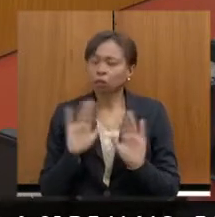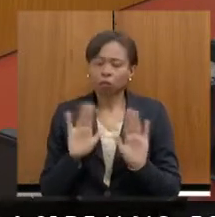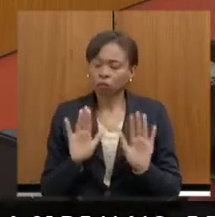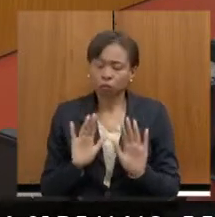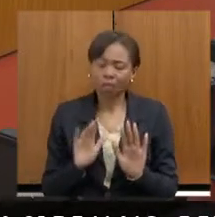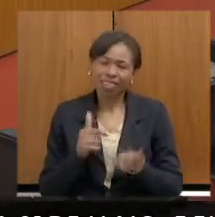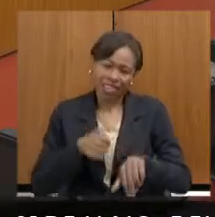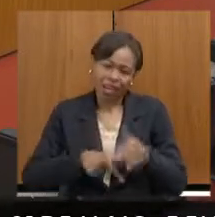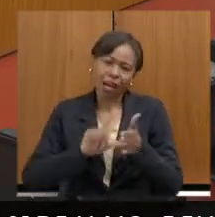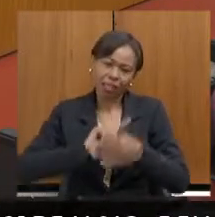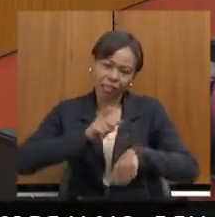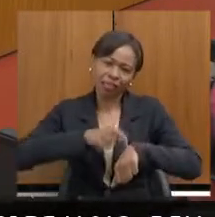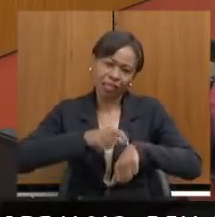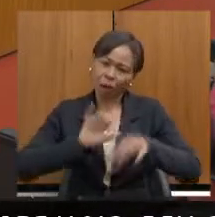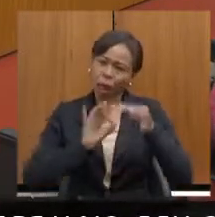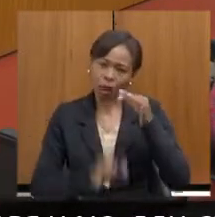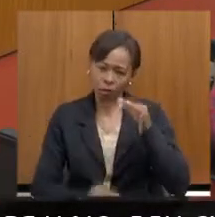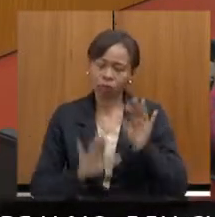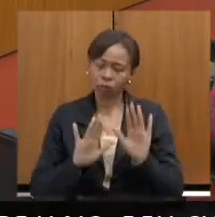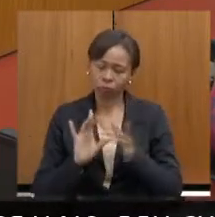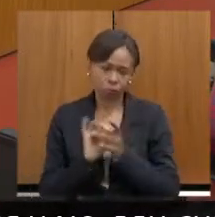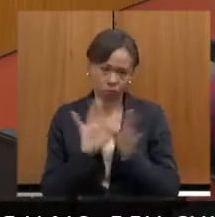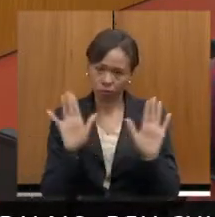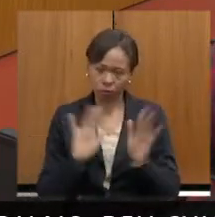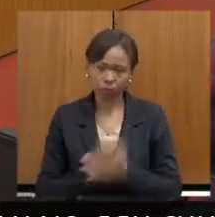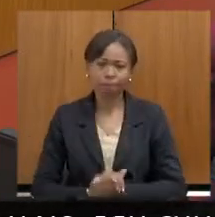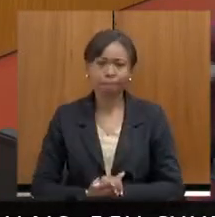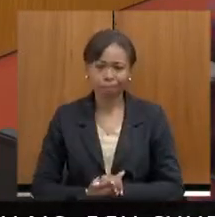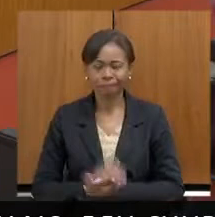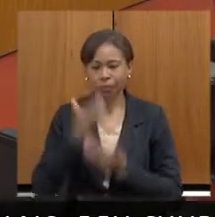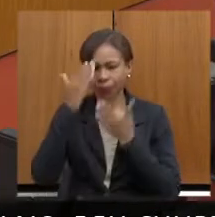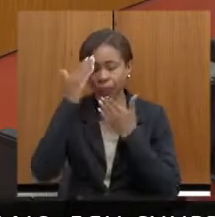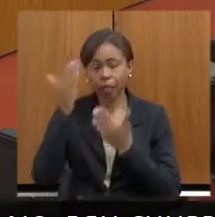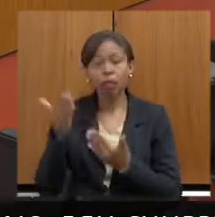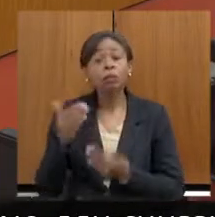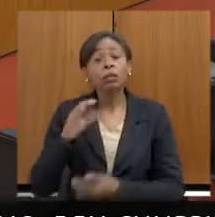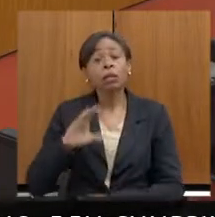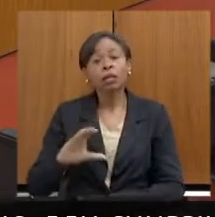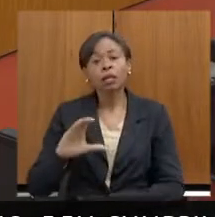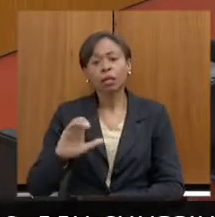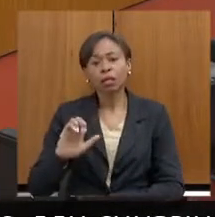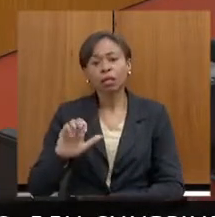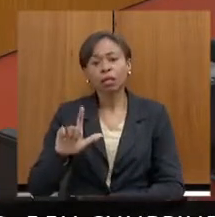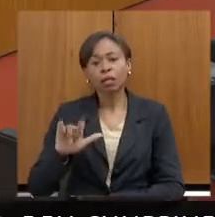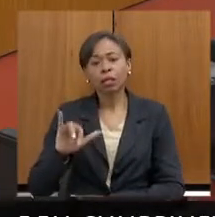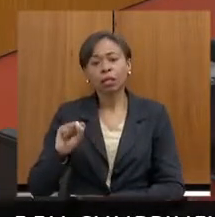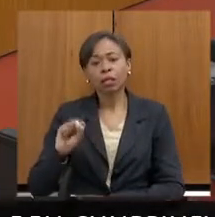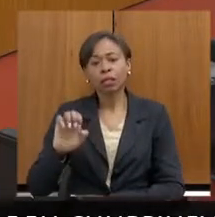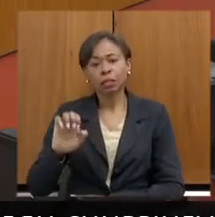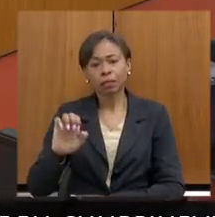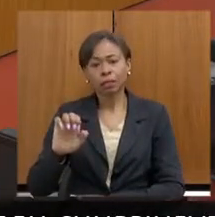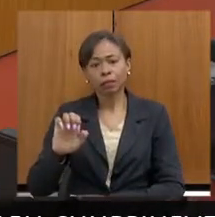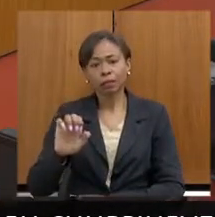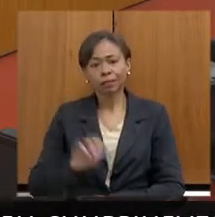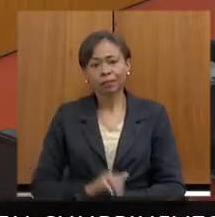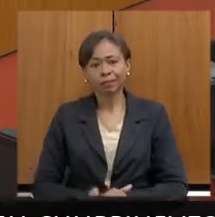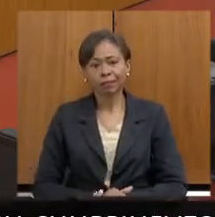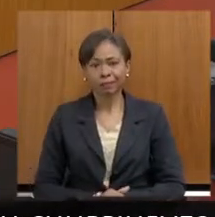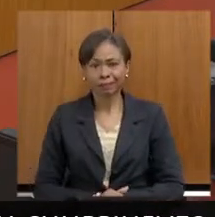primeiro. Eu vou abrir mão muito obrigado eu passo a palavra a deputada felizes celise laviola